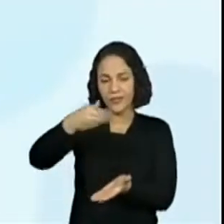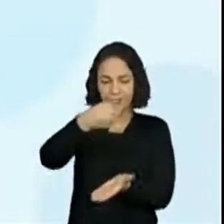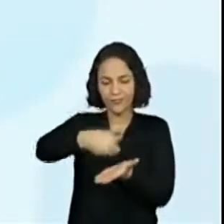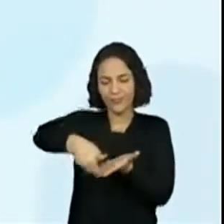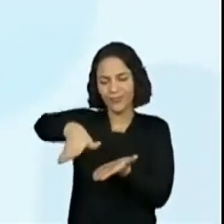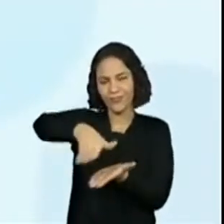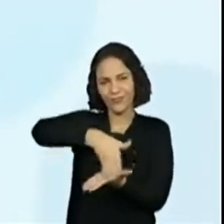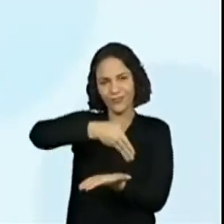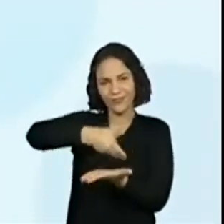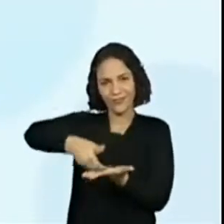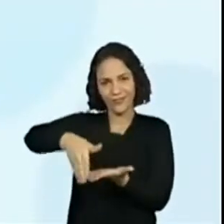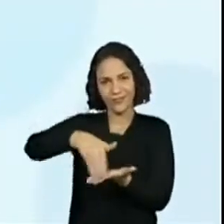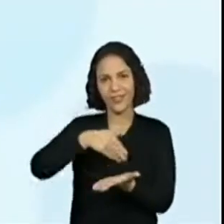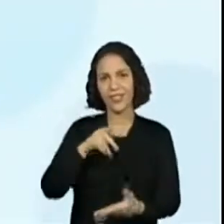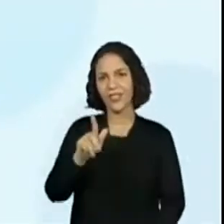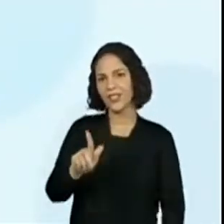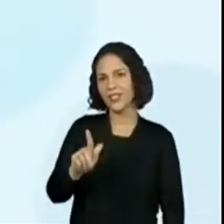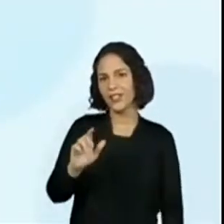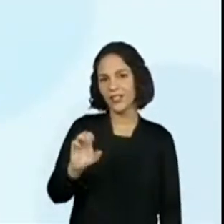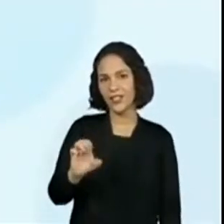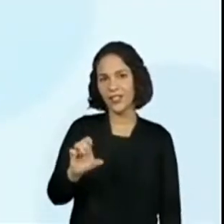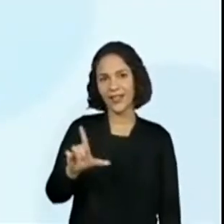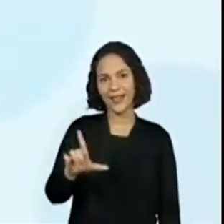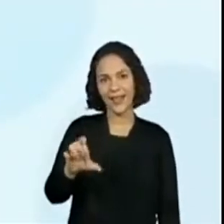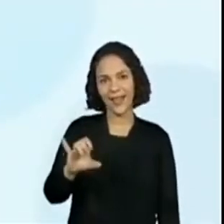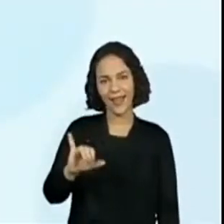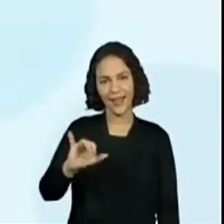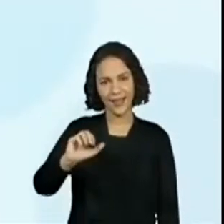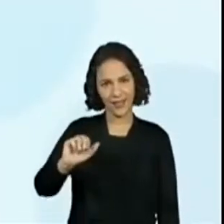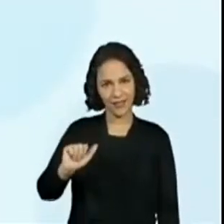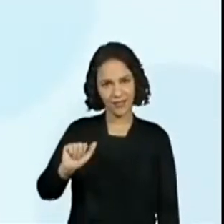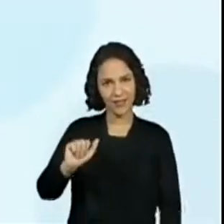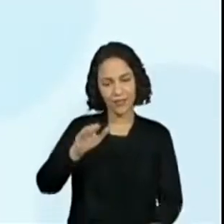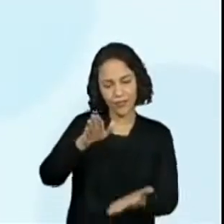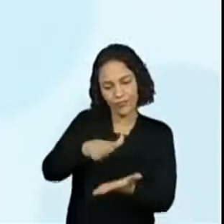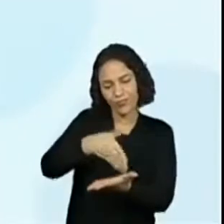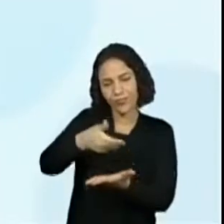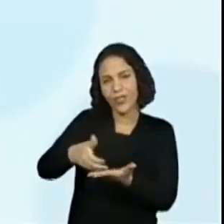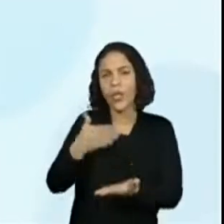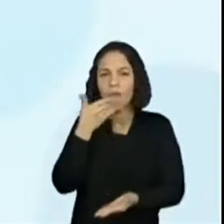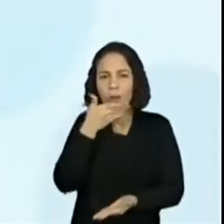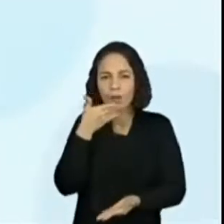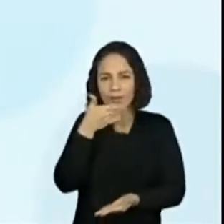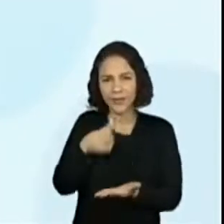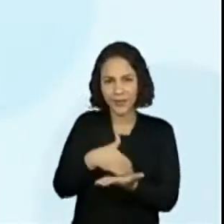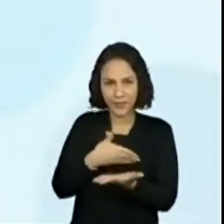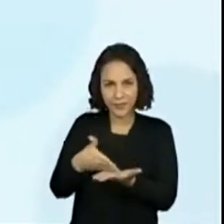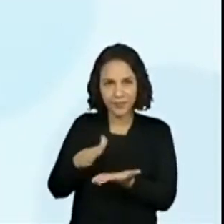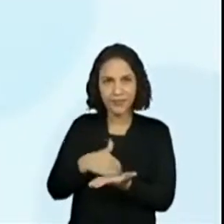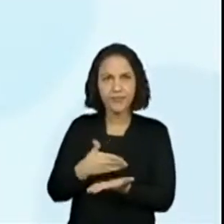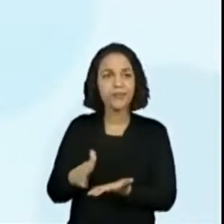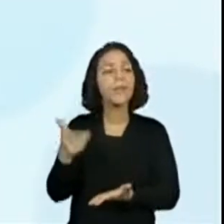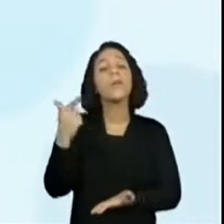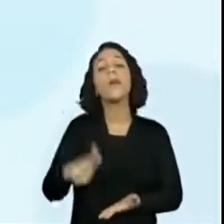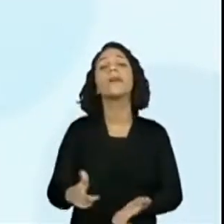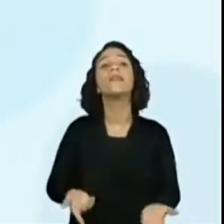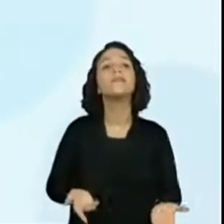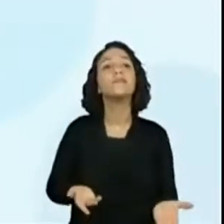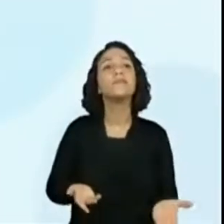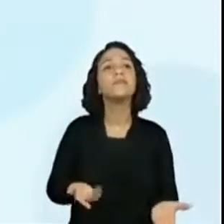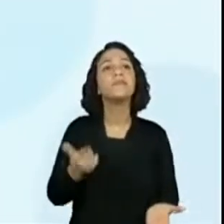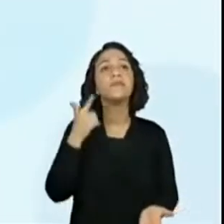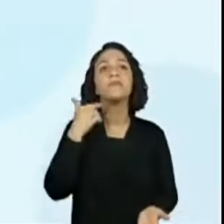Eles colocaram, olha aí, ó. Bom, ó, já até colocaram lá mesmo. Já, ó, colocaram fruta. Fruta. Exato. O que mais é arredondado aí? O que mais